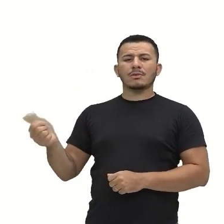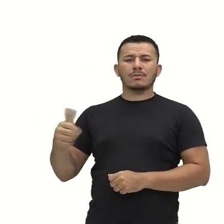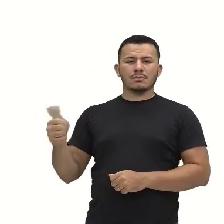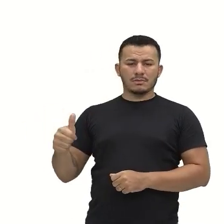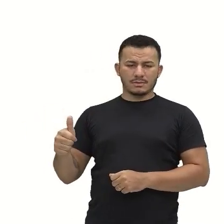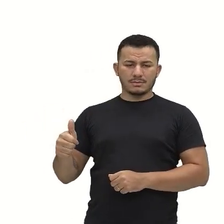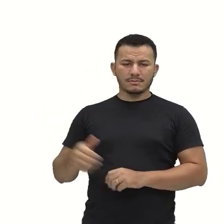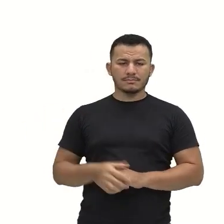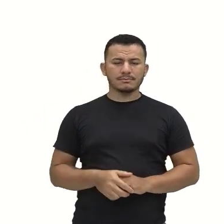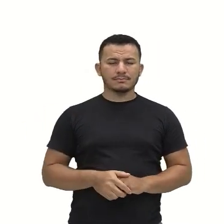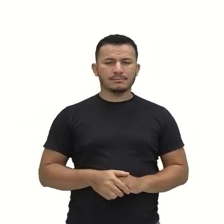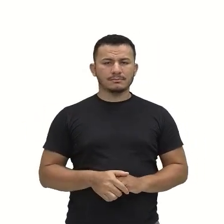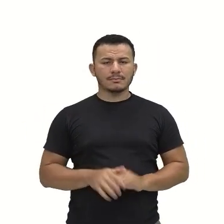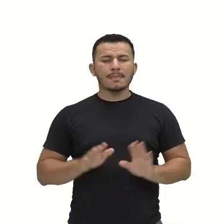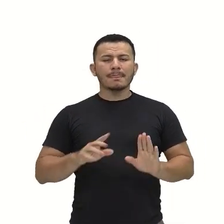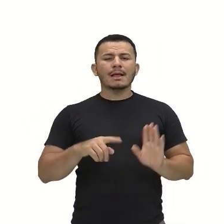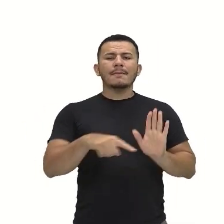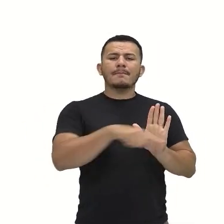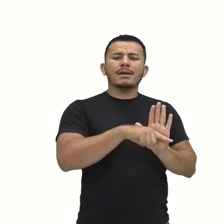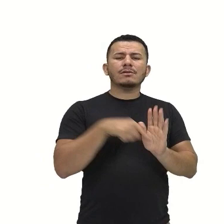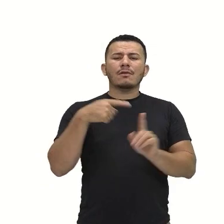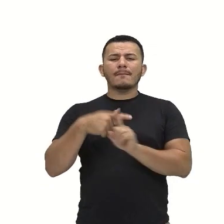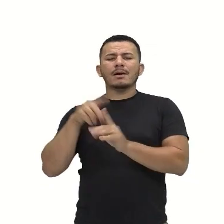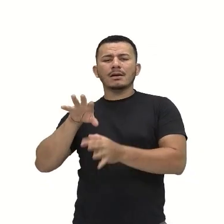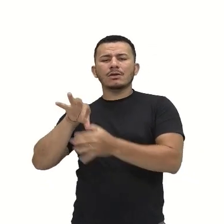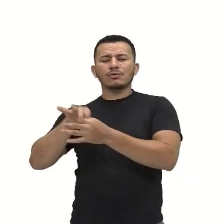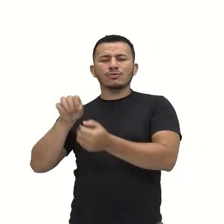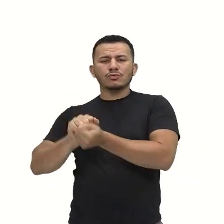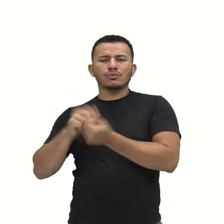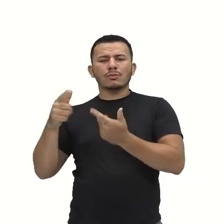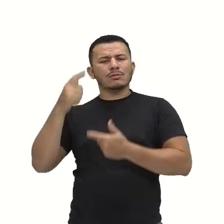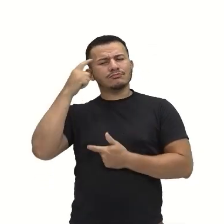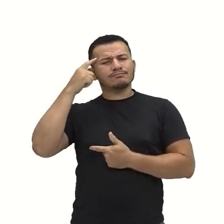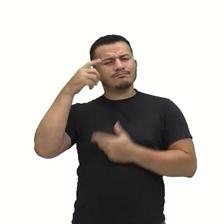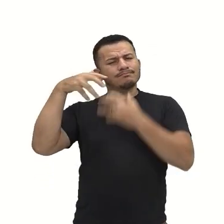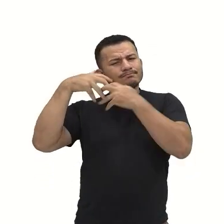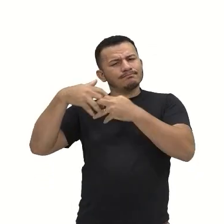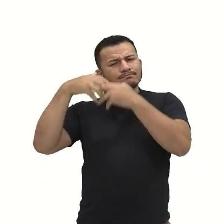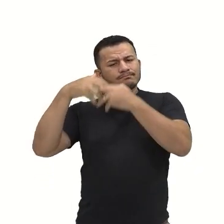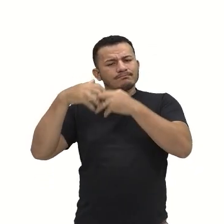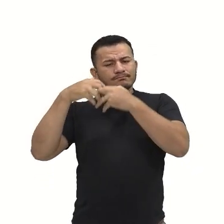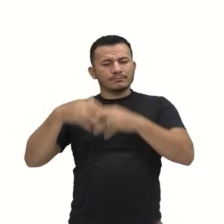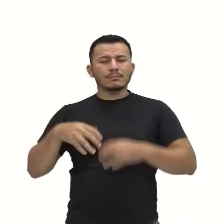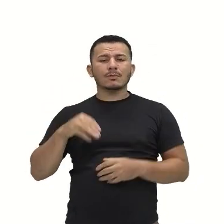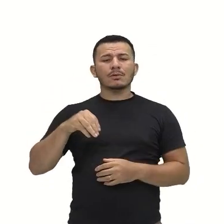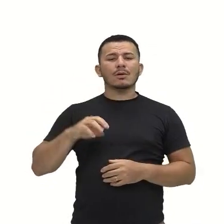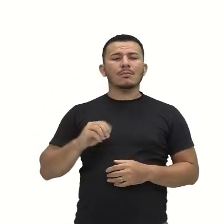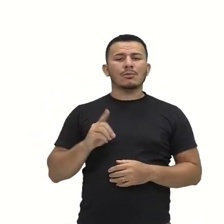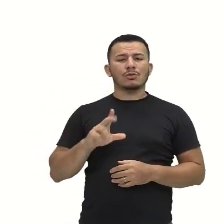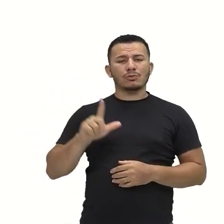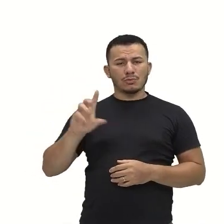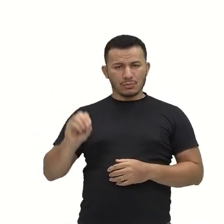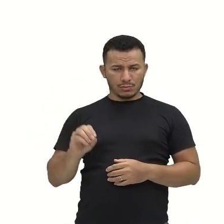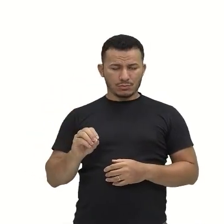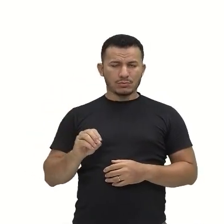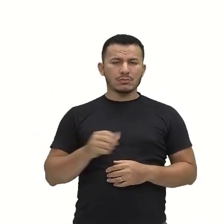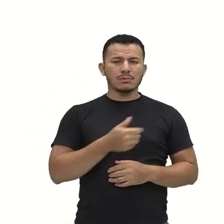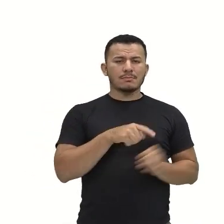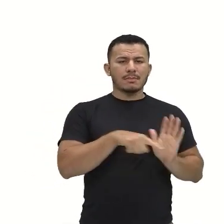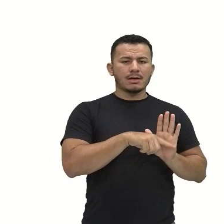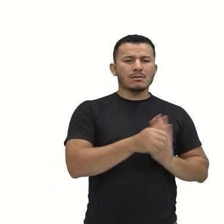11. Mas, professor, qual é o sinal? Faz mentalmente. Qual é o módulo? O módulo de